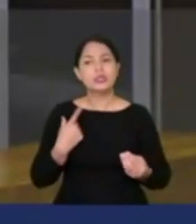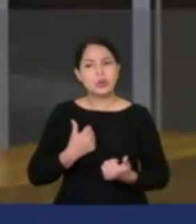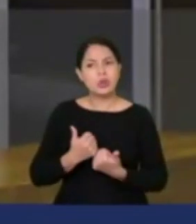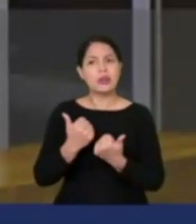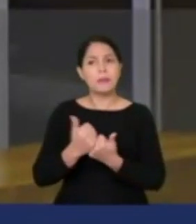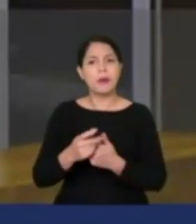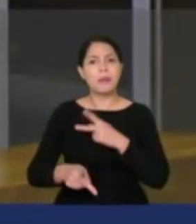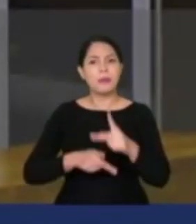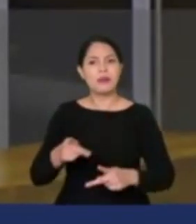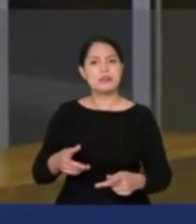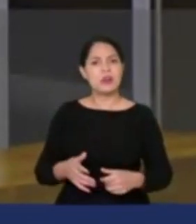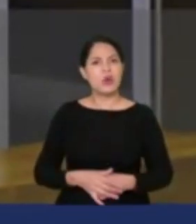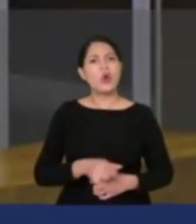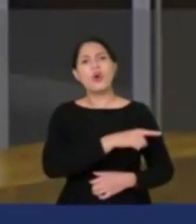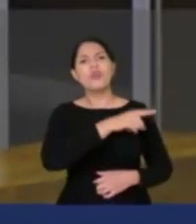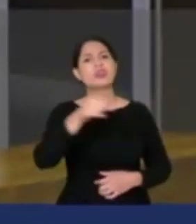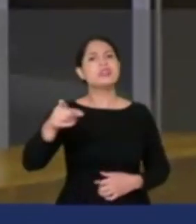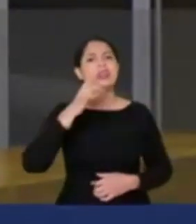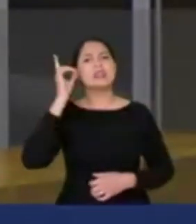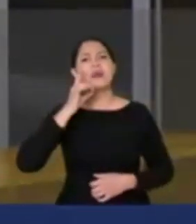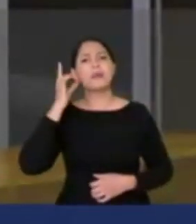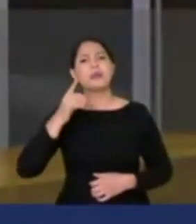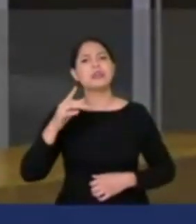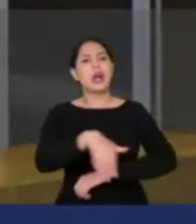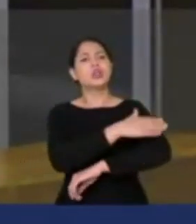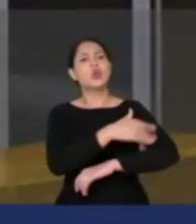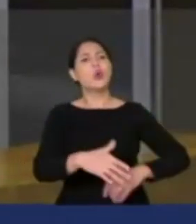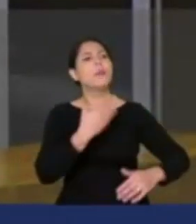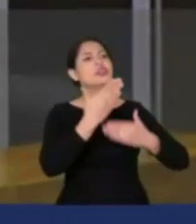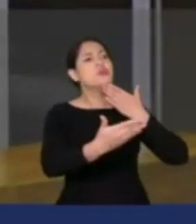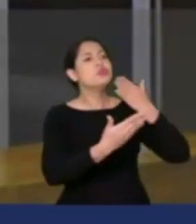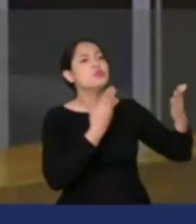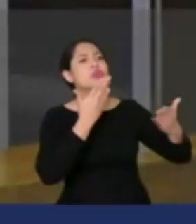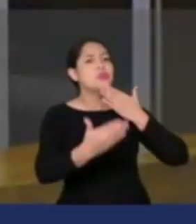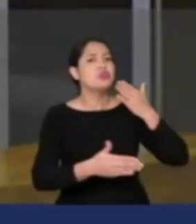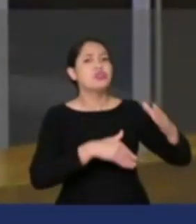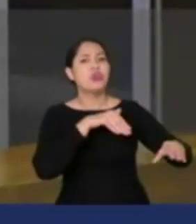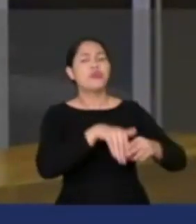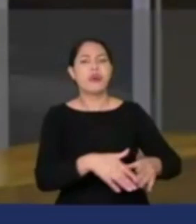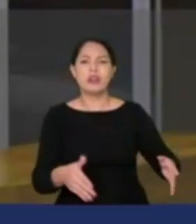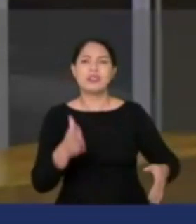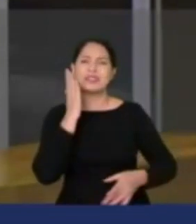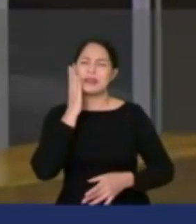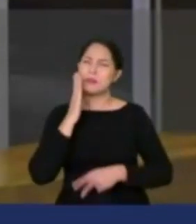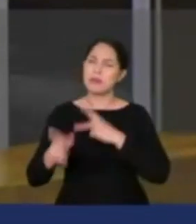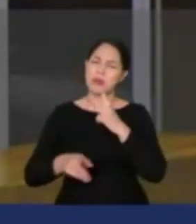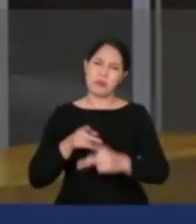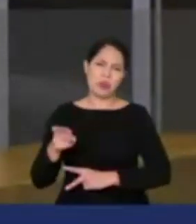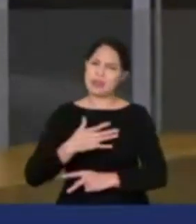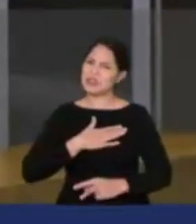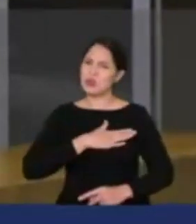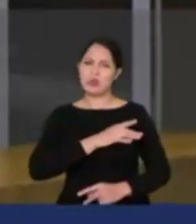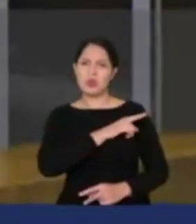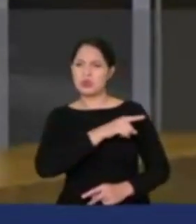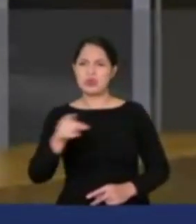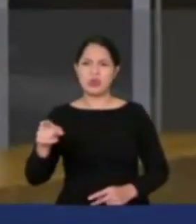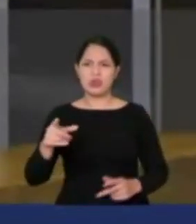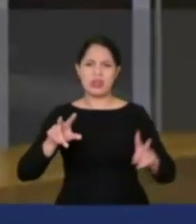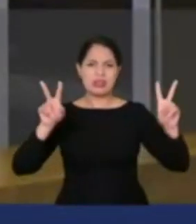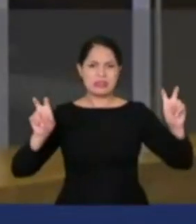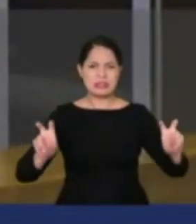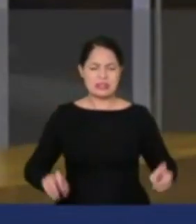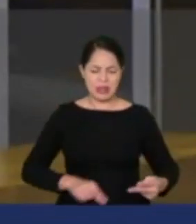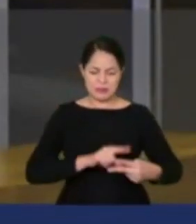pedir votos, sabendo que a população está descontente com o fato de que estes dois temas não